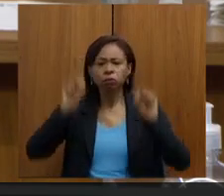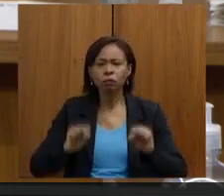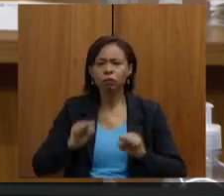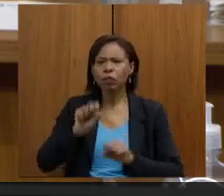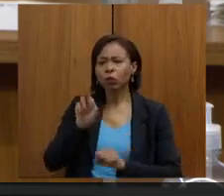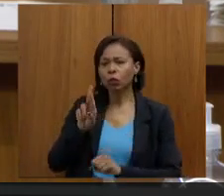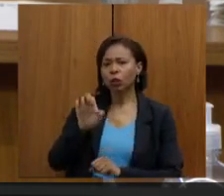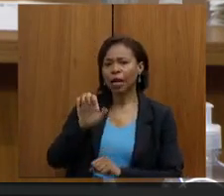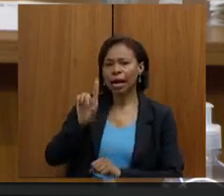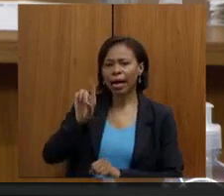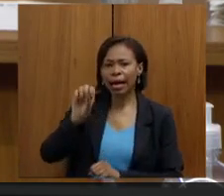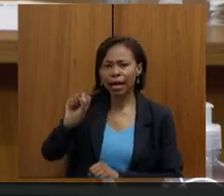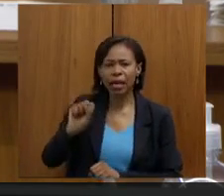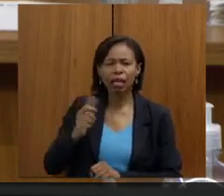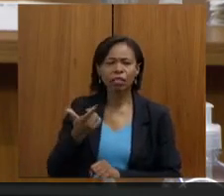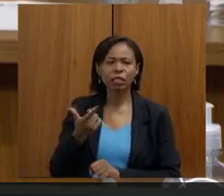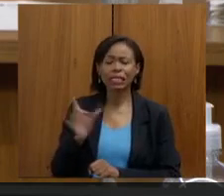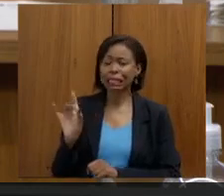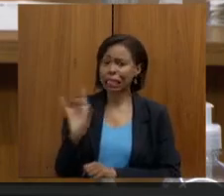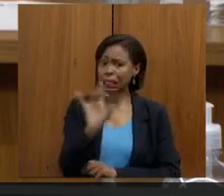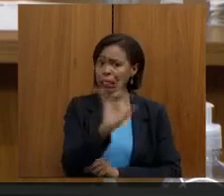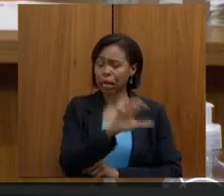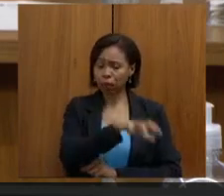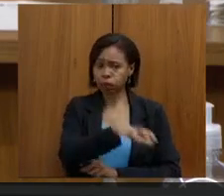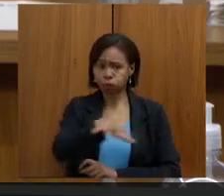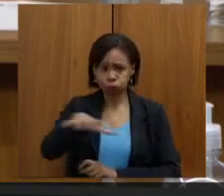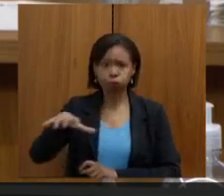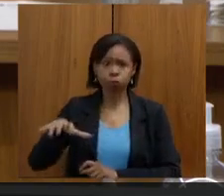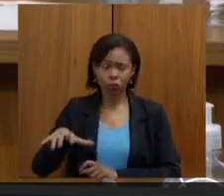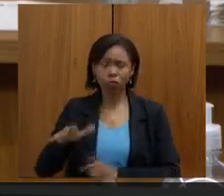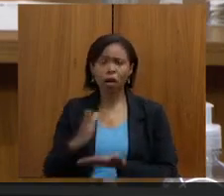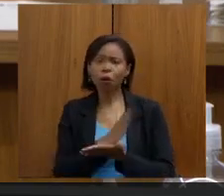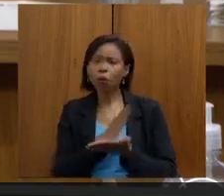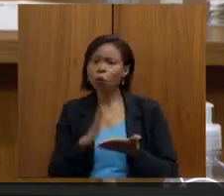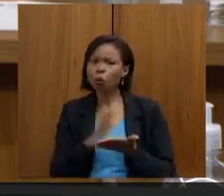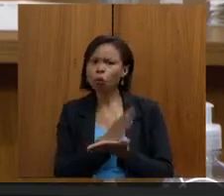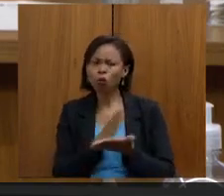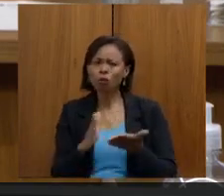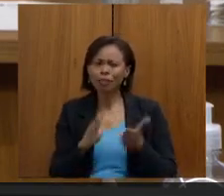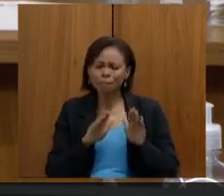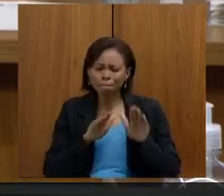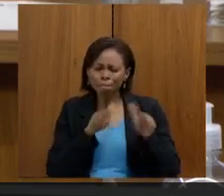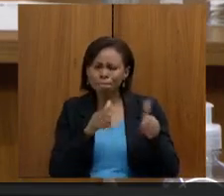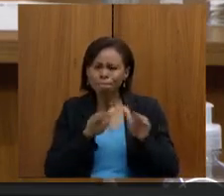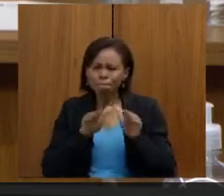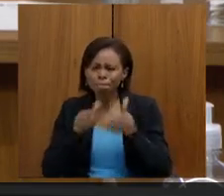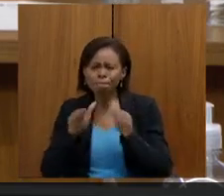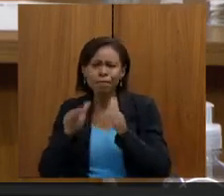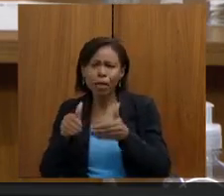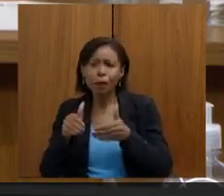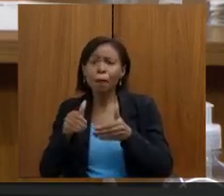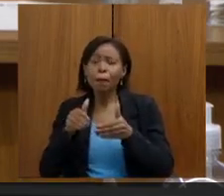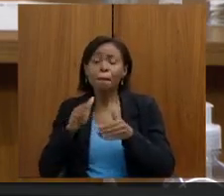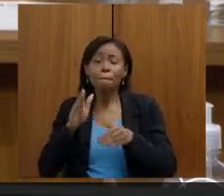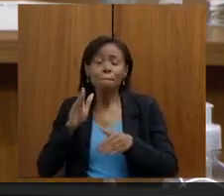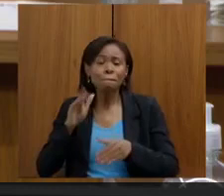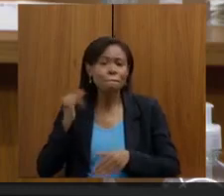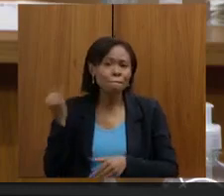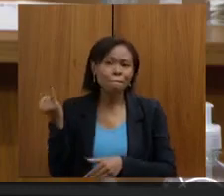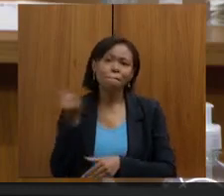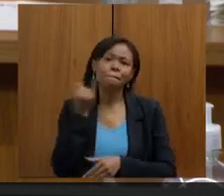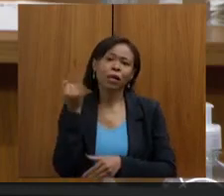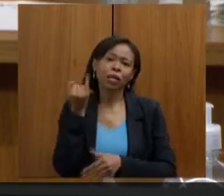corporações em algumas que são muito específicas mas que podem ser importantes informações